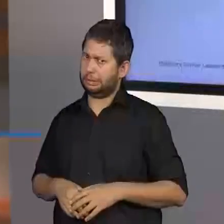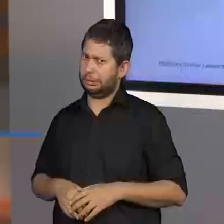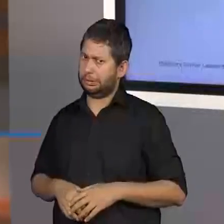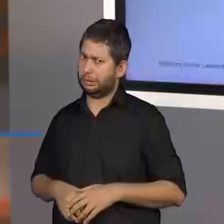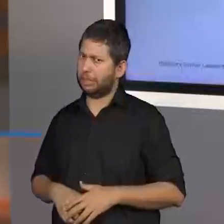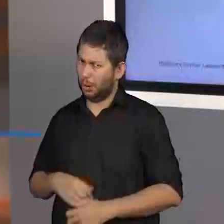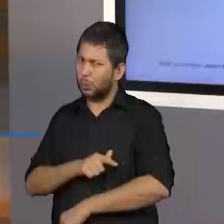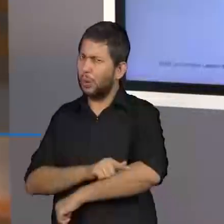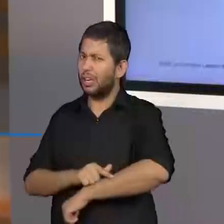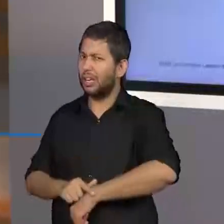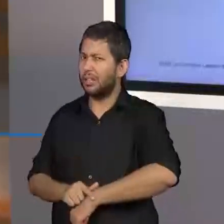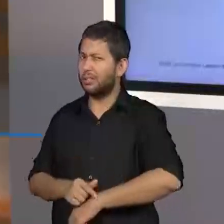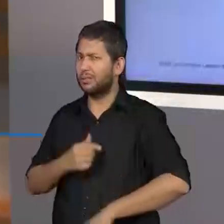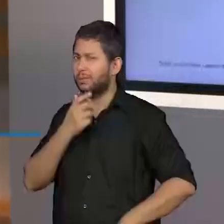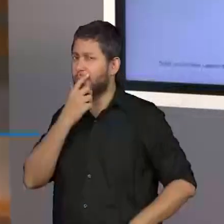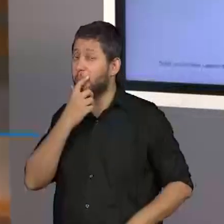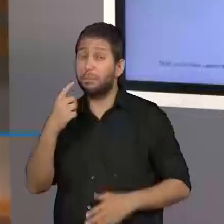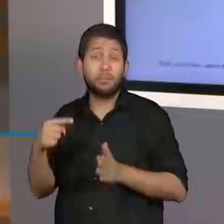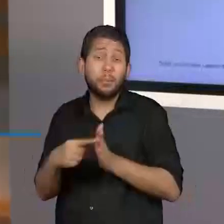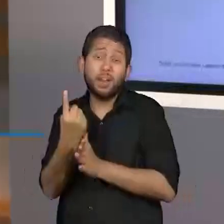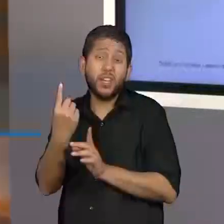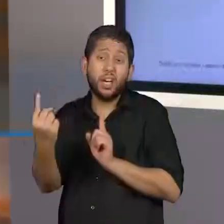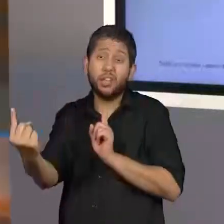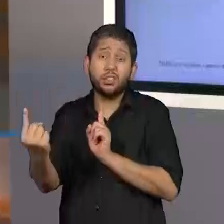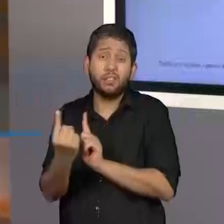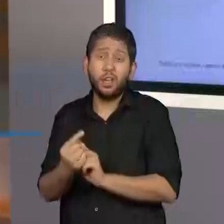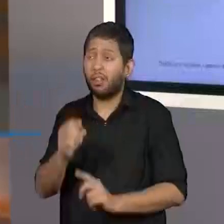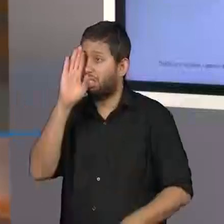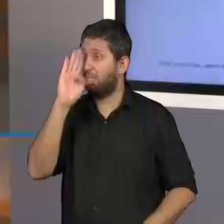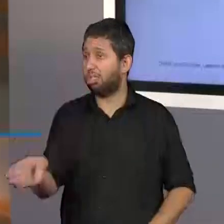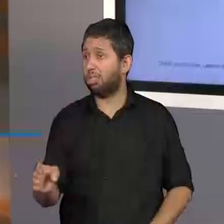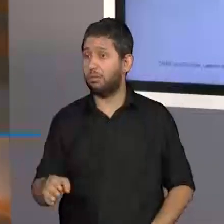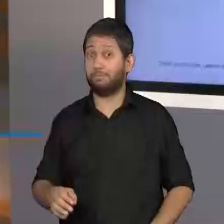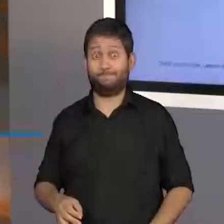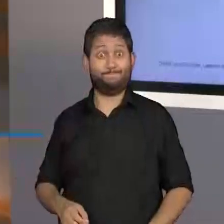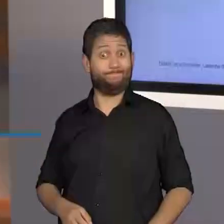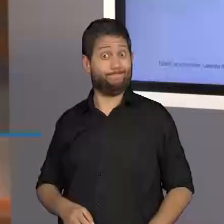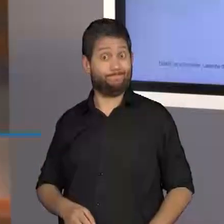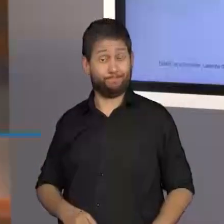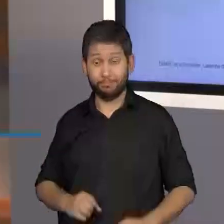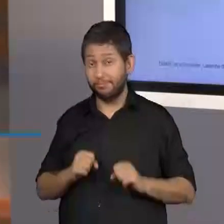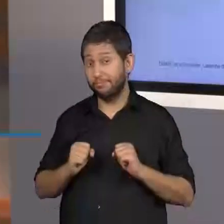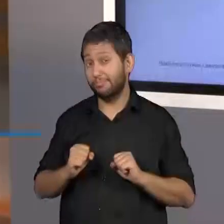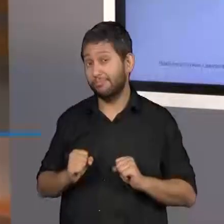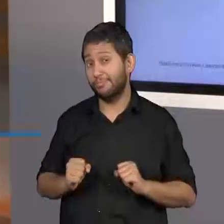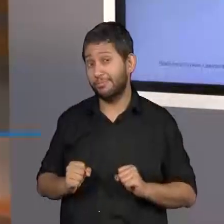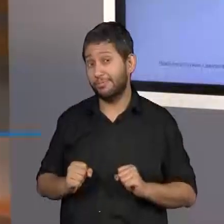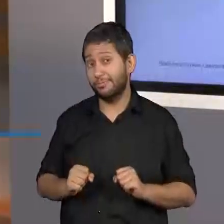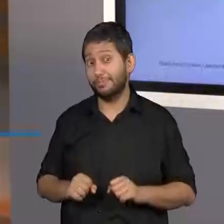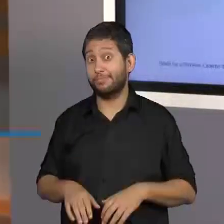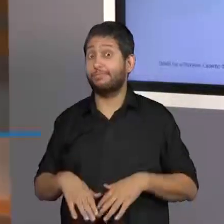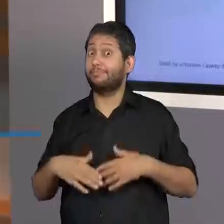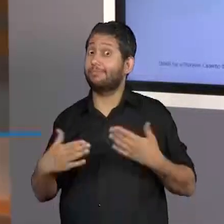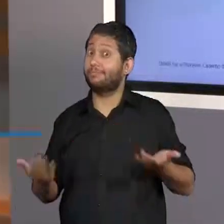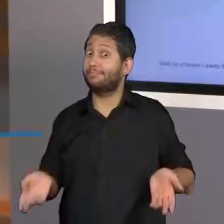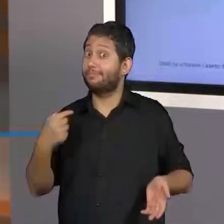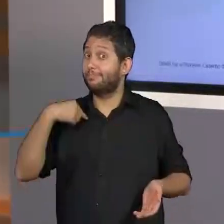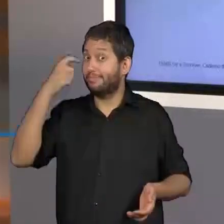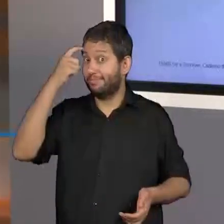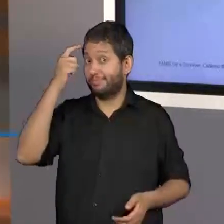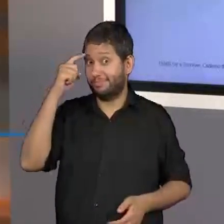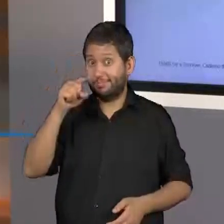amigável de eu fazer um primeiro contato com um outro ser, com uma outra pessoa, independente do que seja? Então, vamos pensar sobre isso,